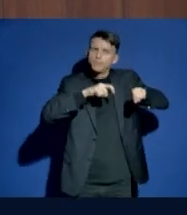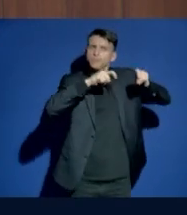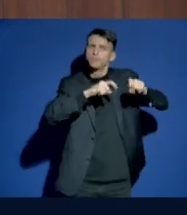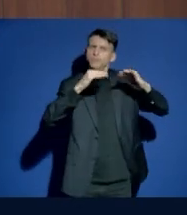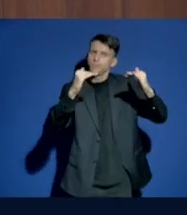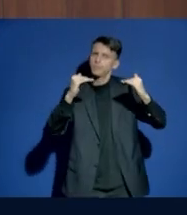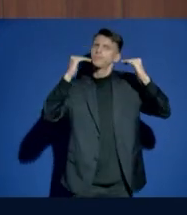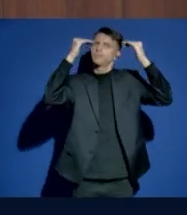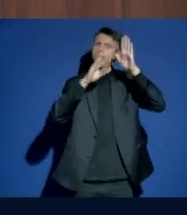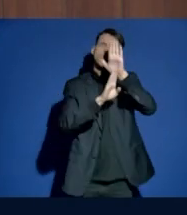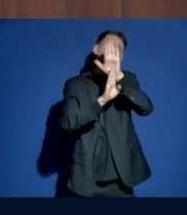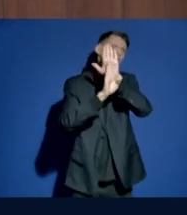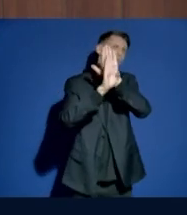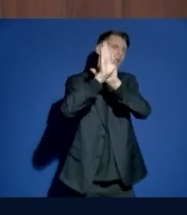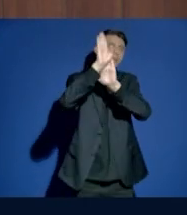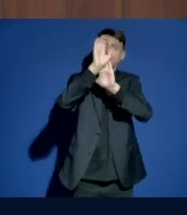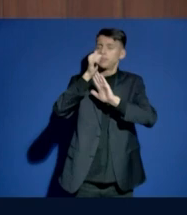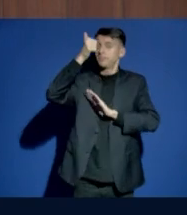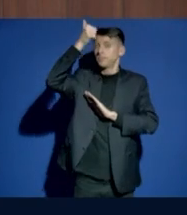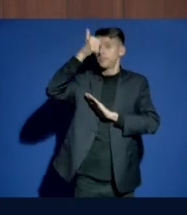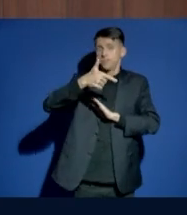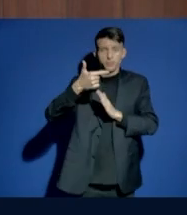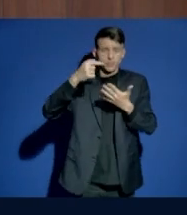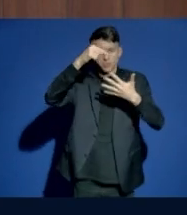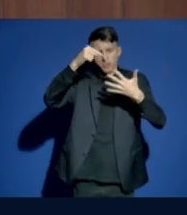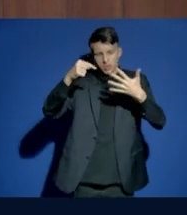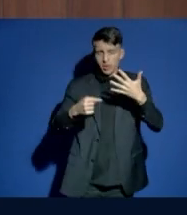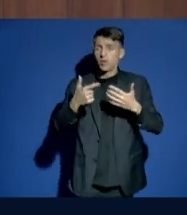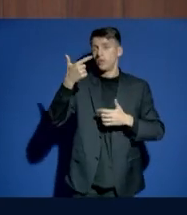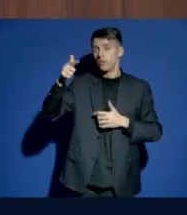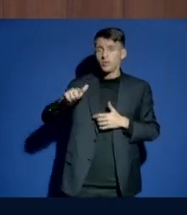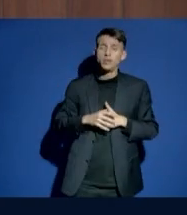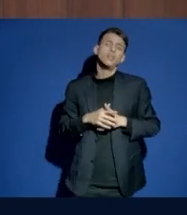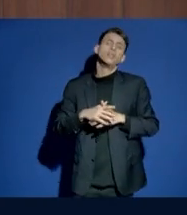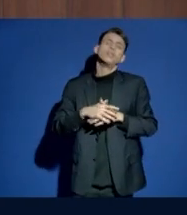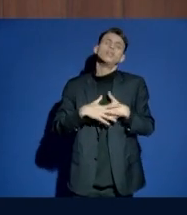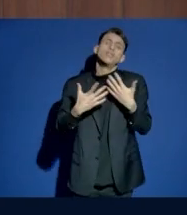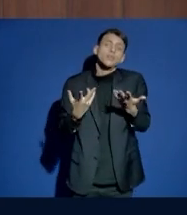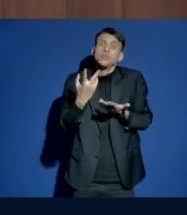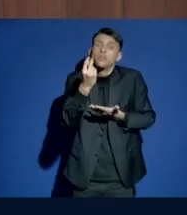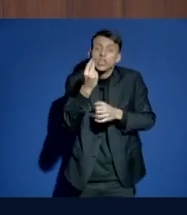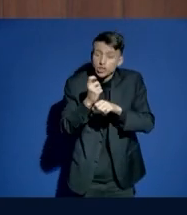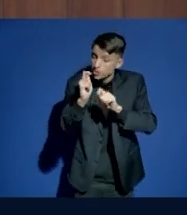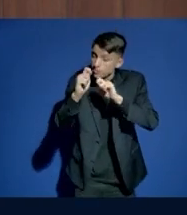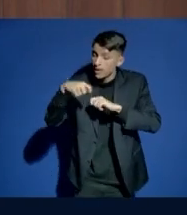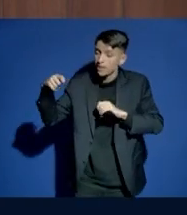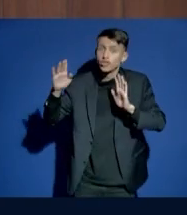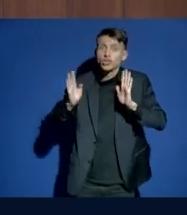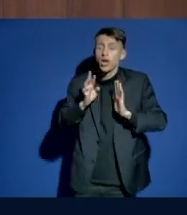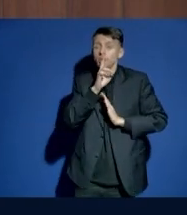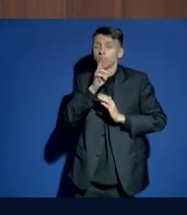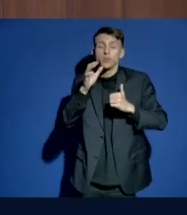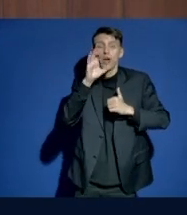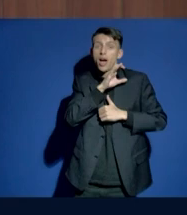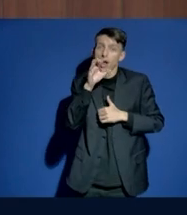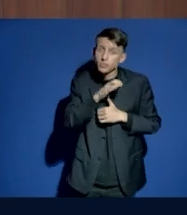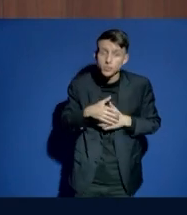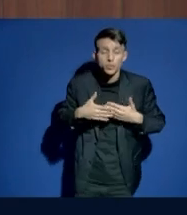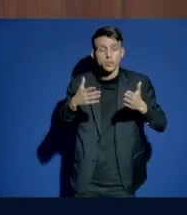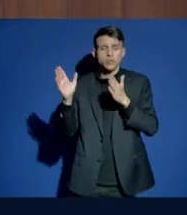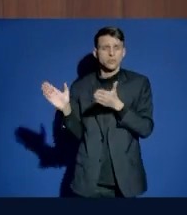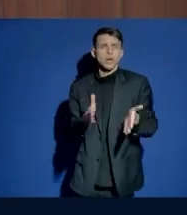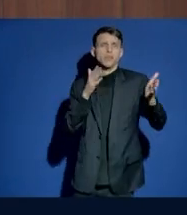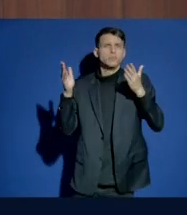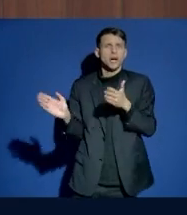a pecuária genética avançou hoje em dia se abate no vídeo com 20 meses tá certo hoje em dia você chega numa produtividade